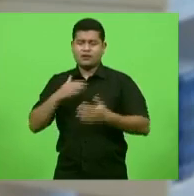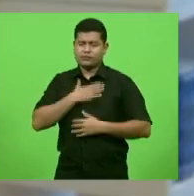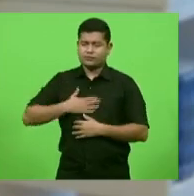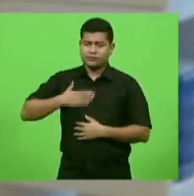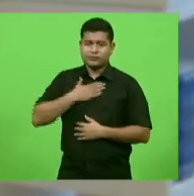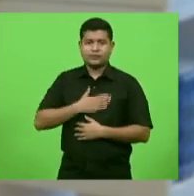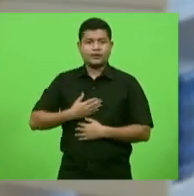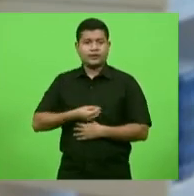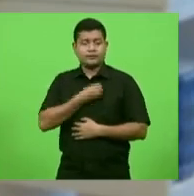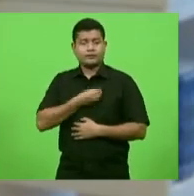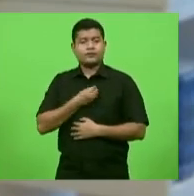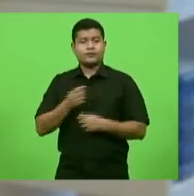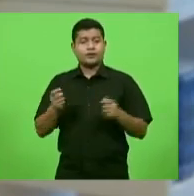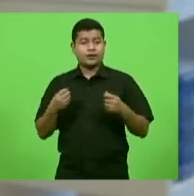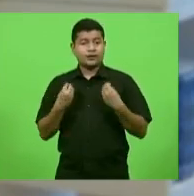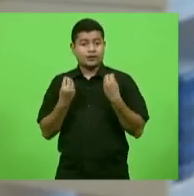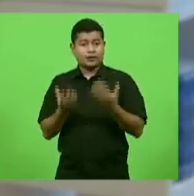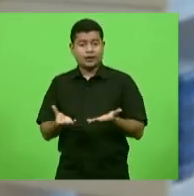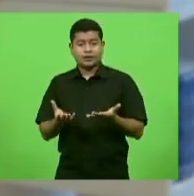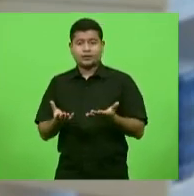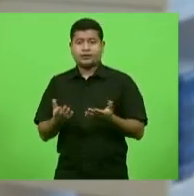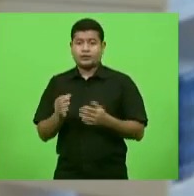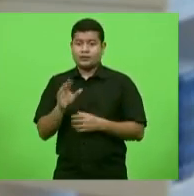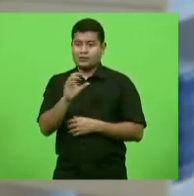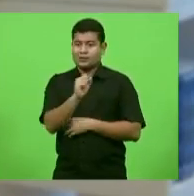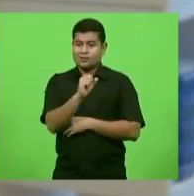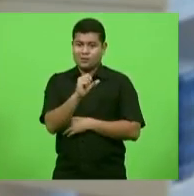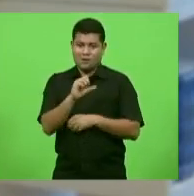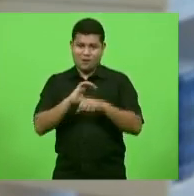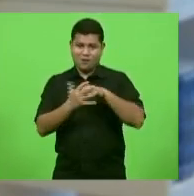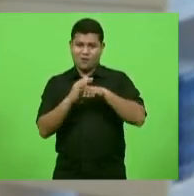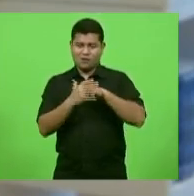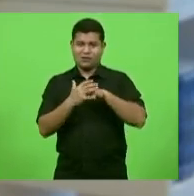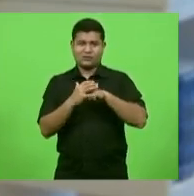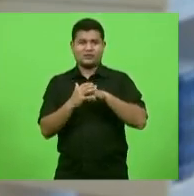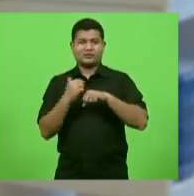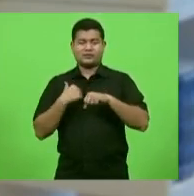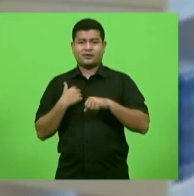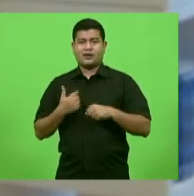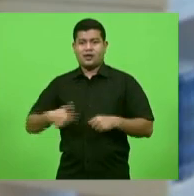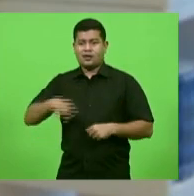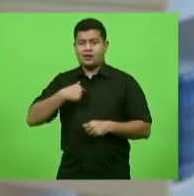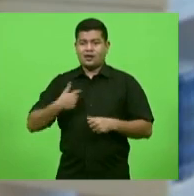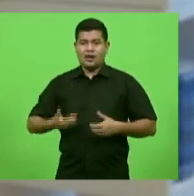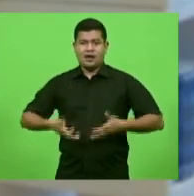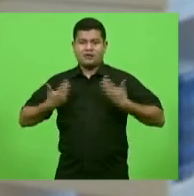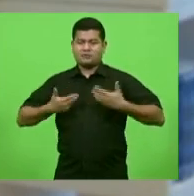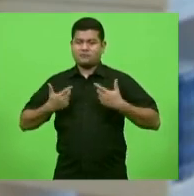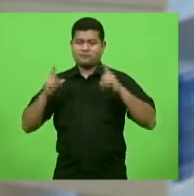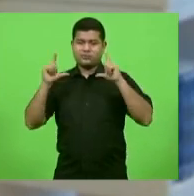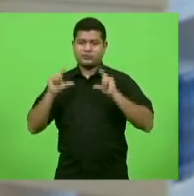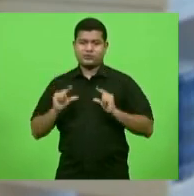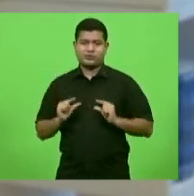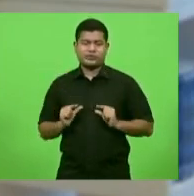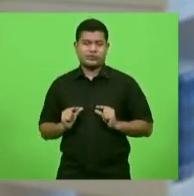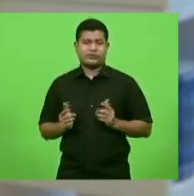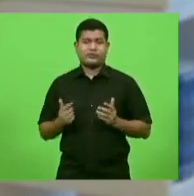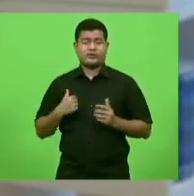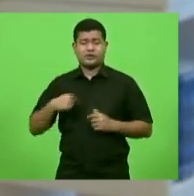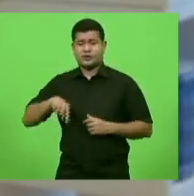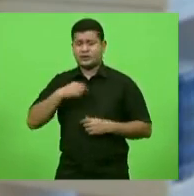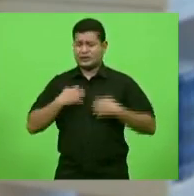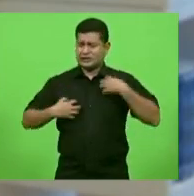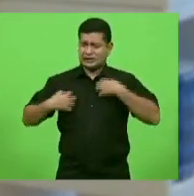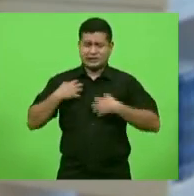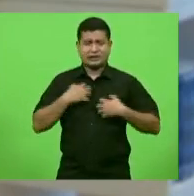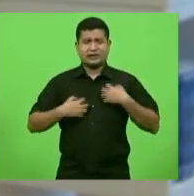nos concede. O coronavírus deixou nossas vidas menos alegres, impondo um estado de tensão e angústia. E isso já